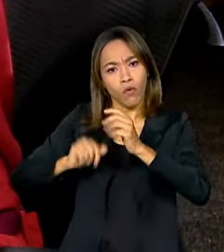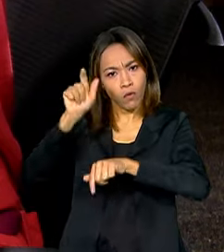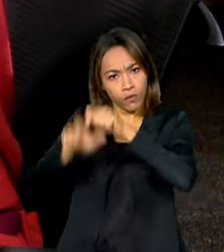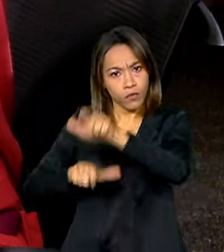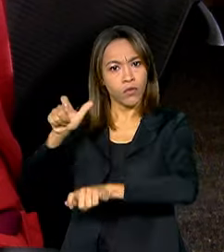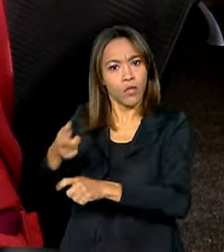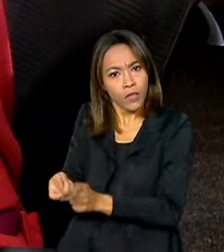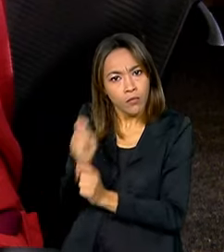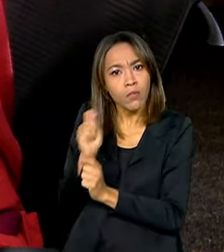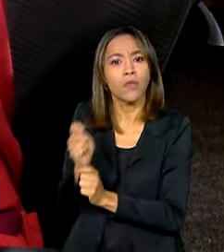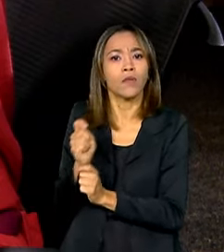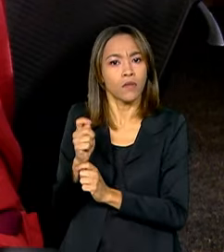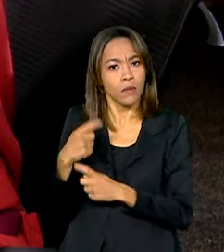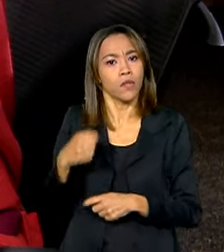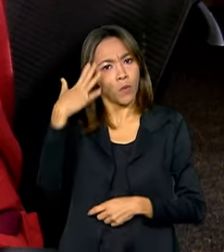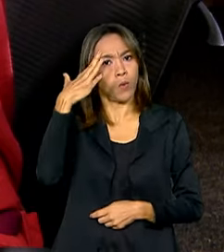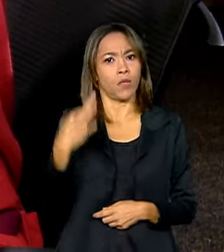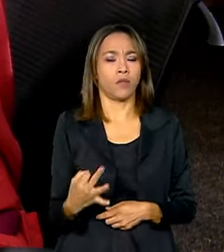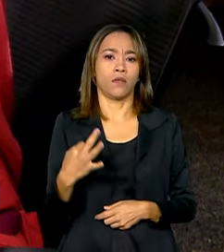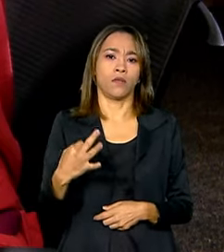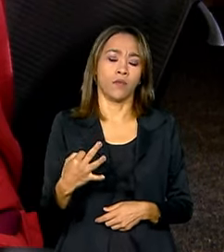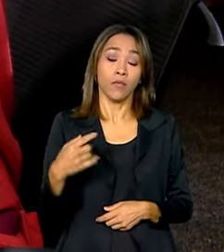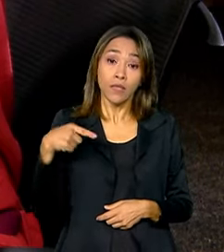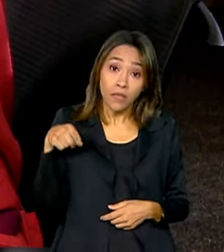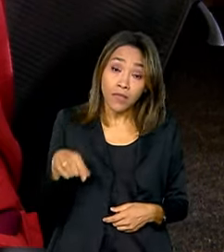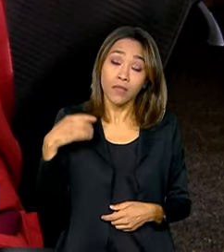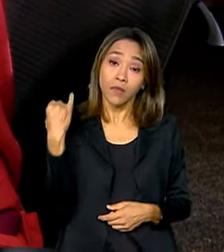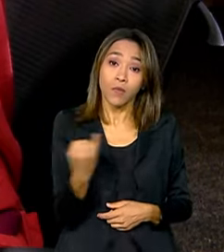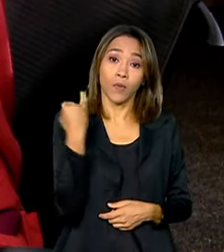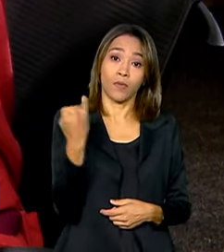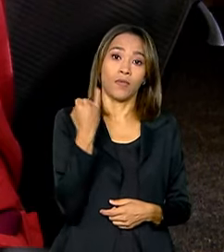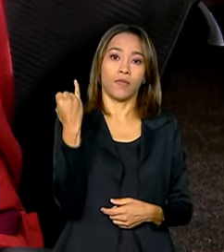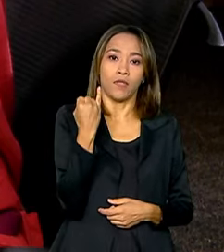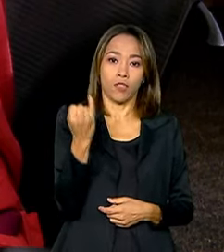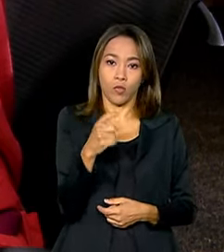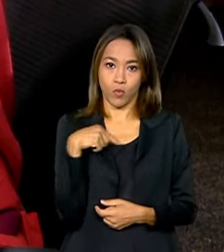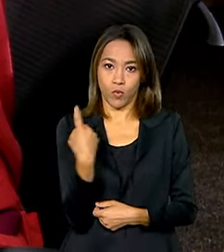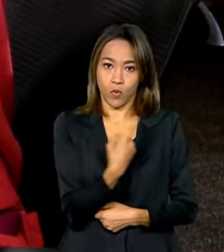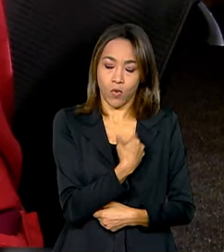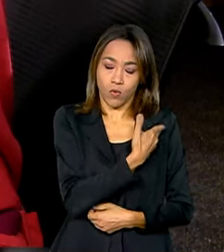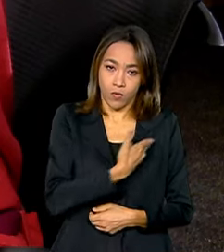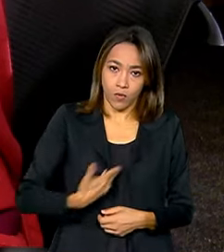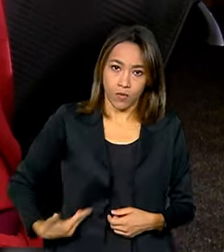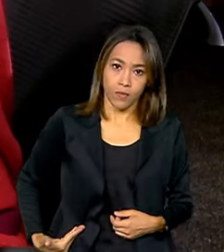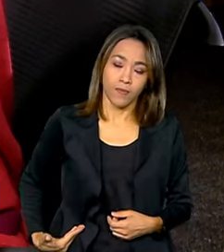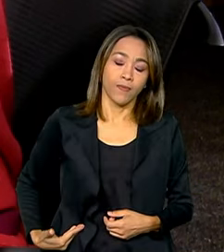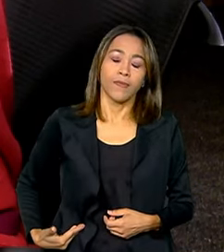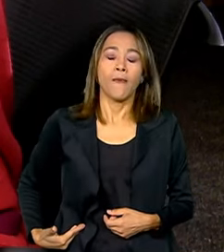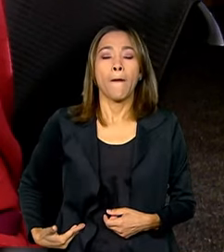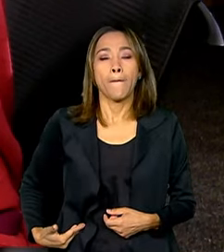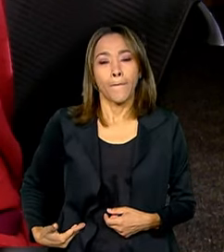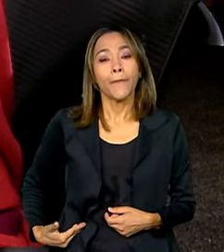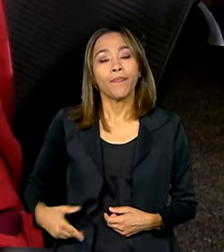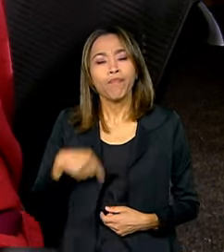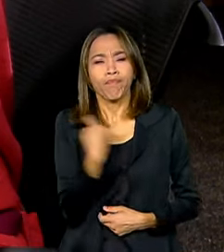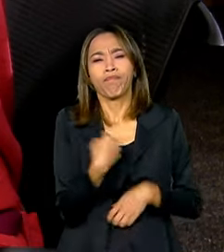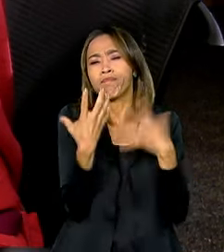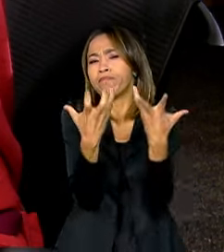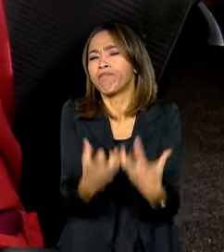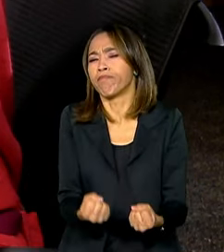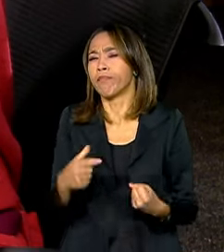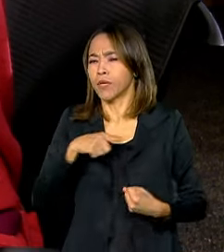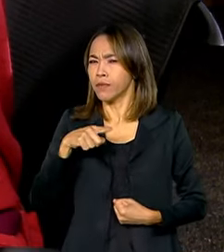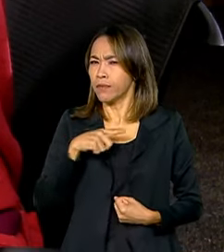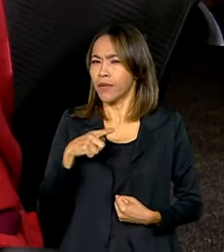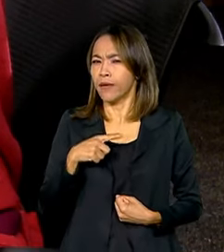Essa é uma ação, sem dúvida, bastante importante, prioritária para o nosso governo. E nós vamos, eu tenho